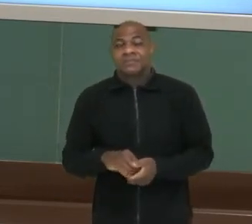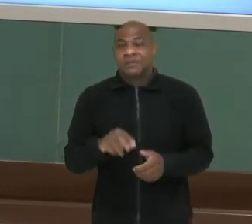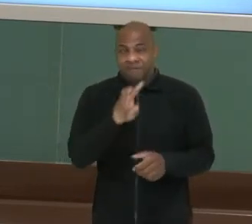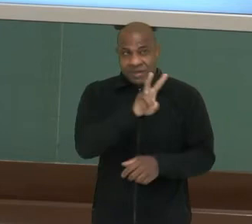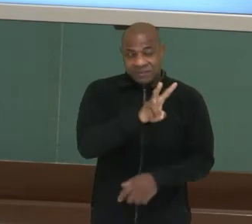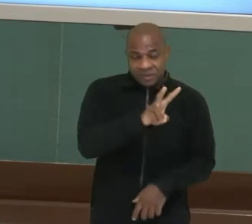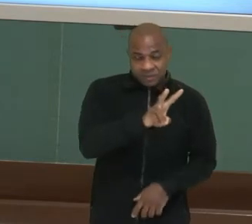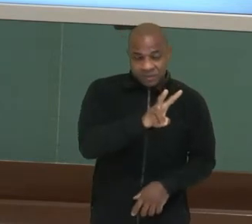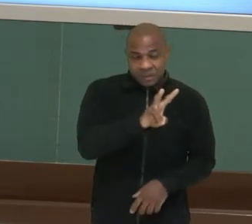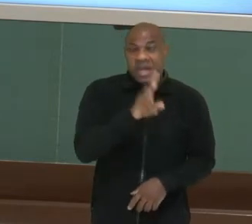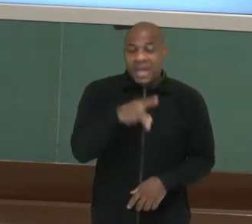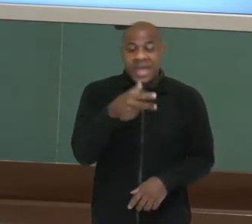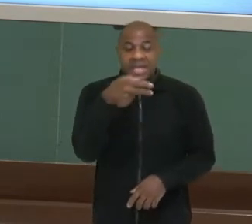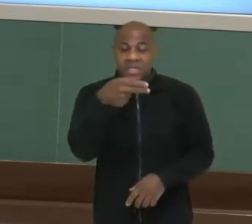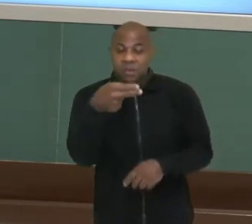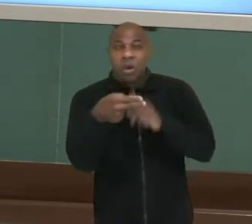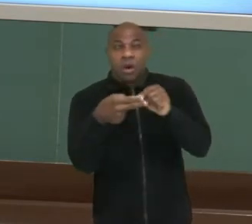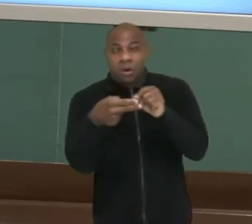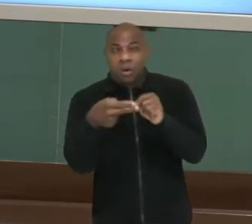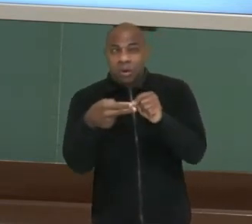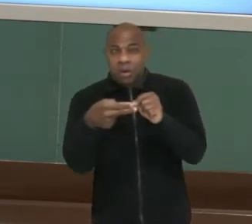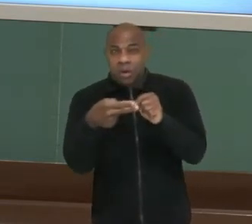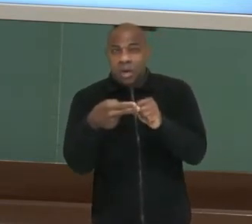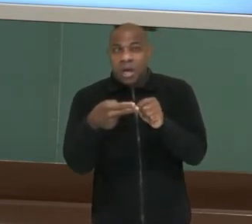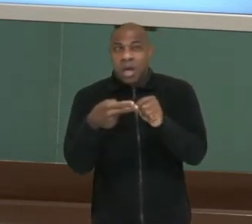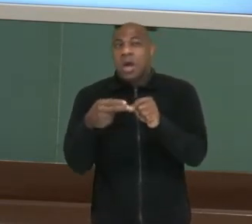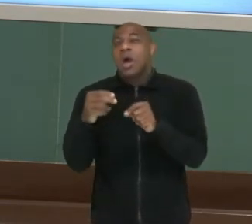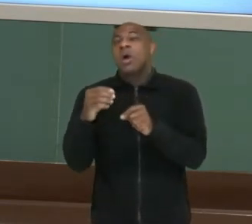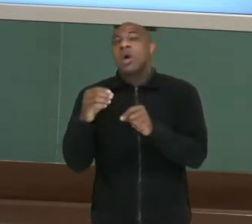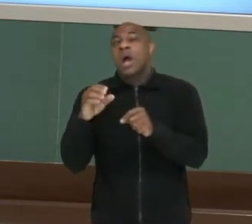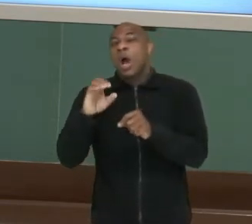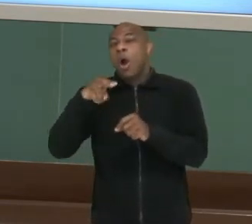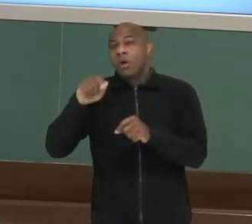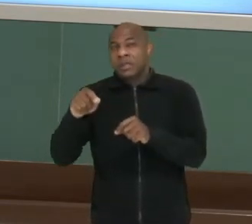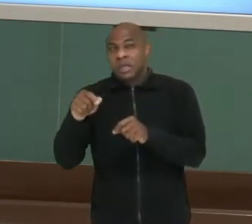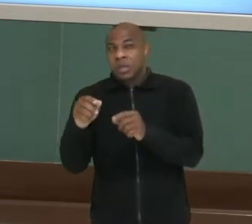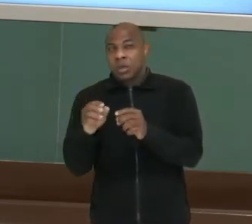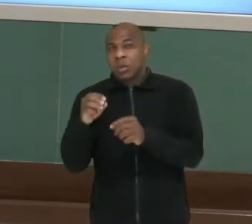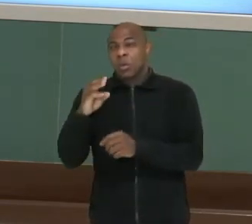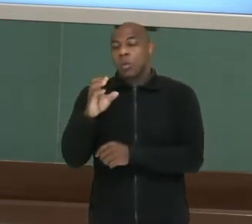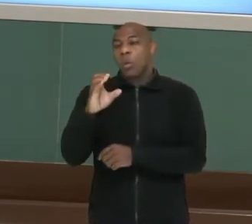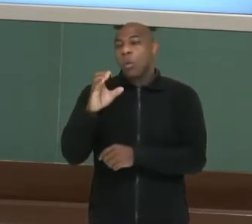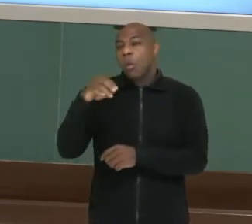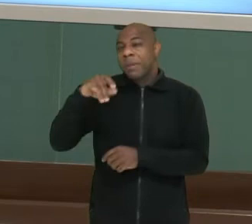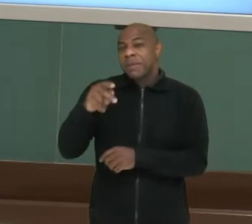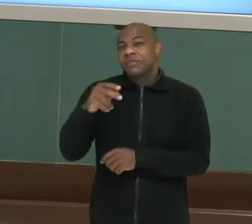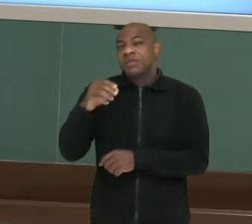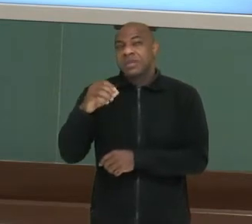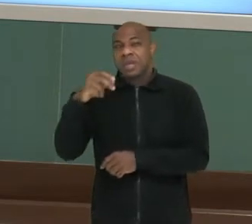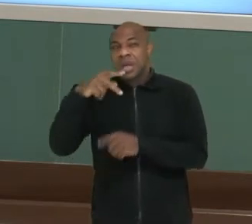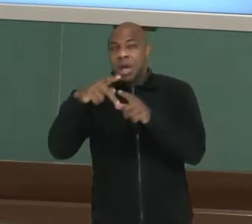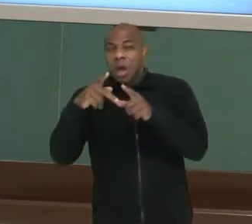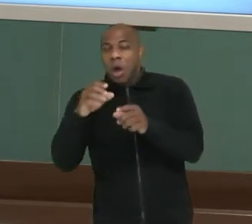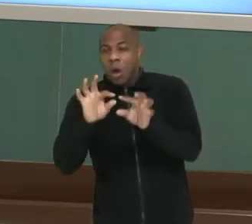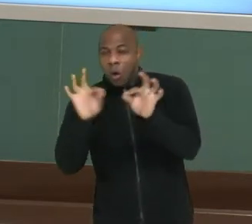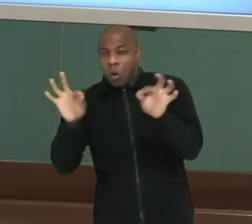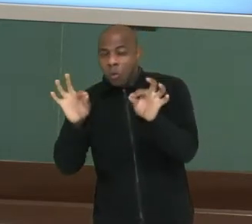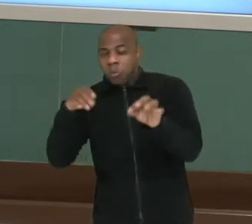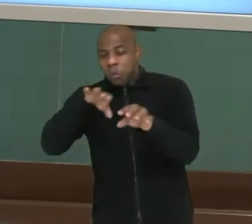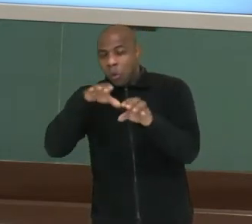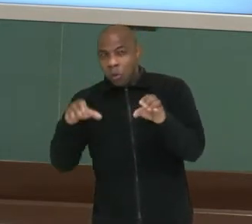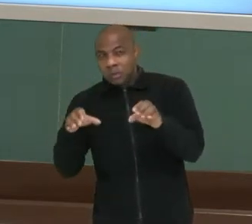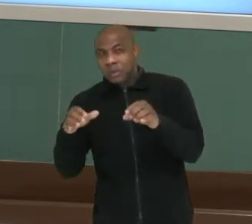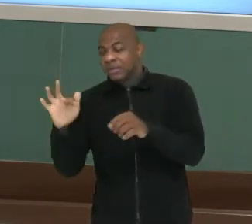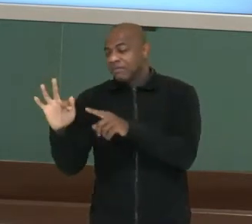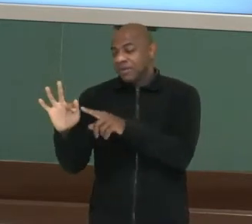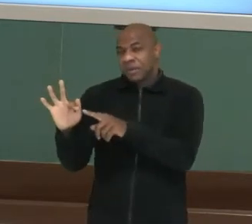Velocidade é igual ao comprimento de onda dividido pelo período, porque a frequência é 1 sobre o período. E é